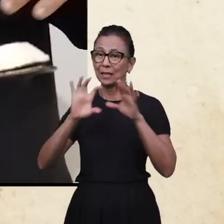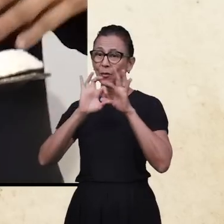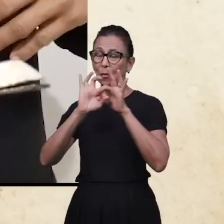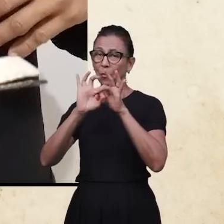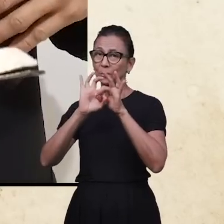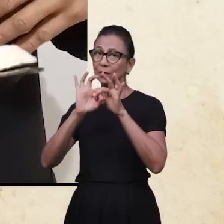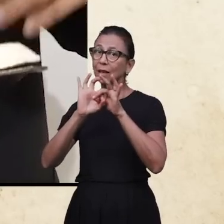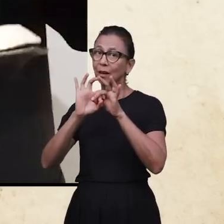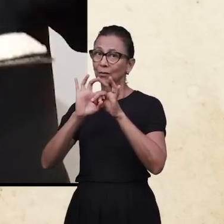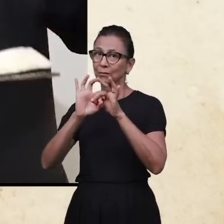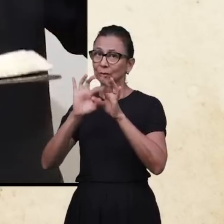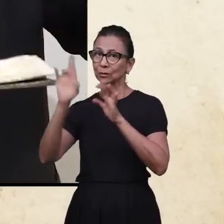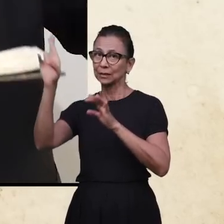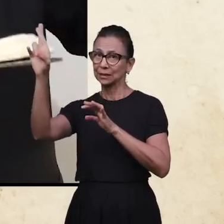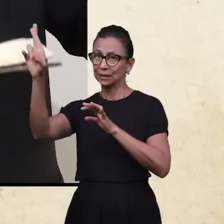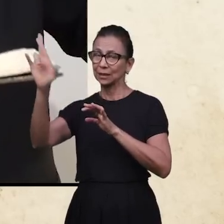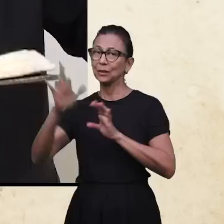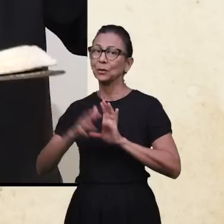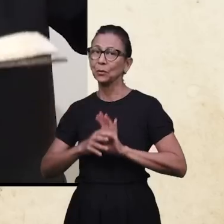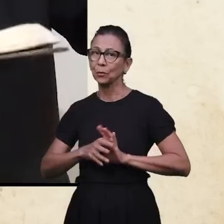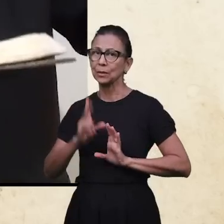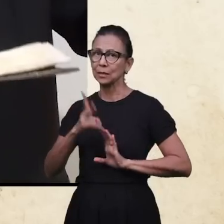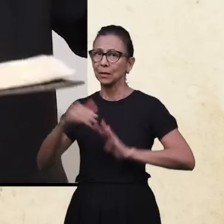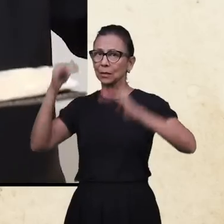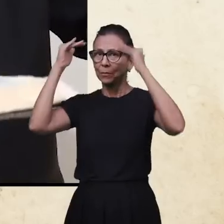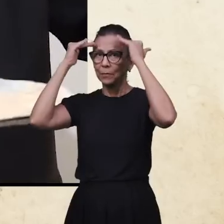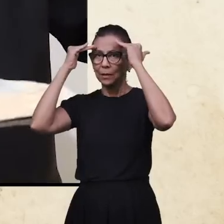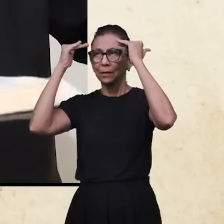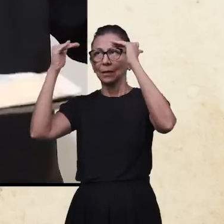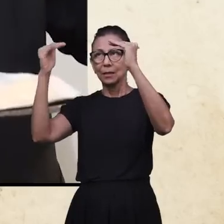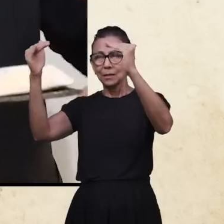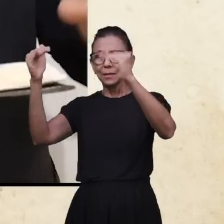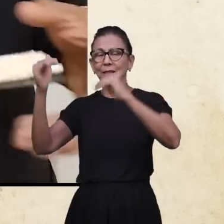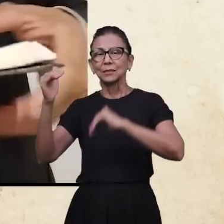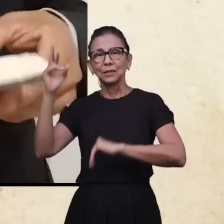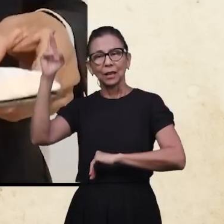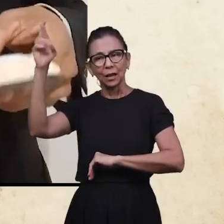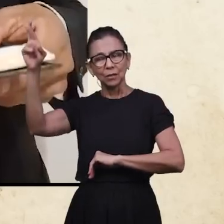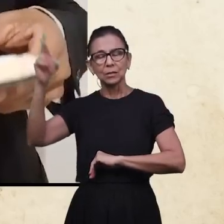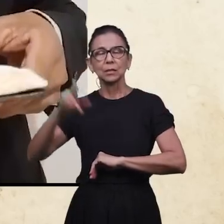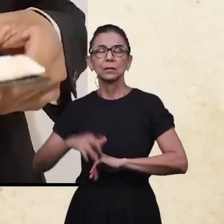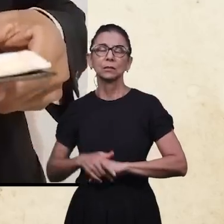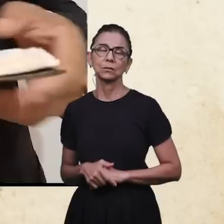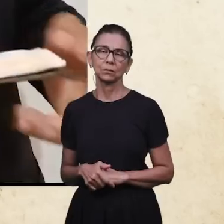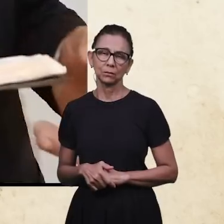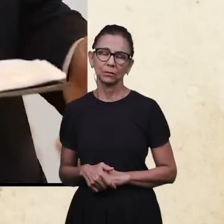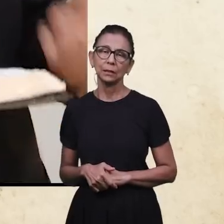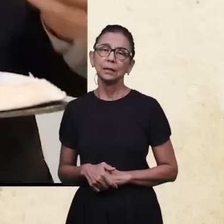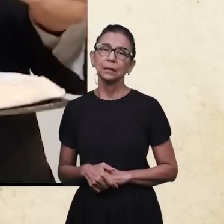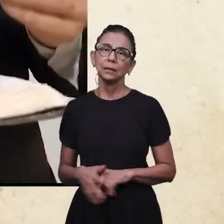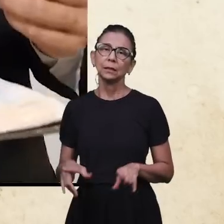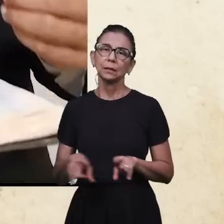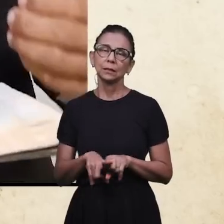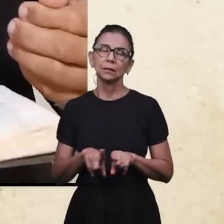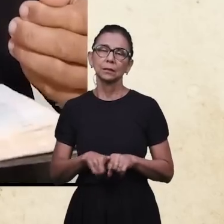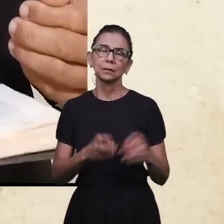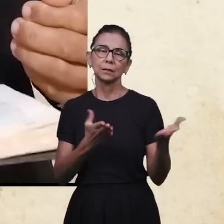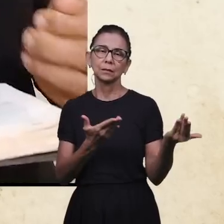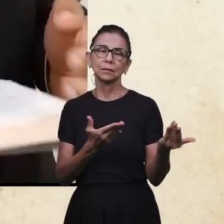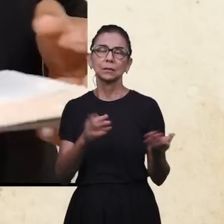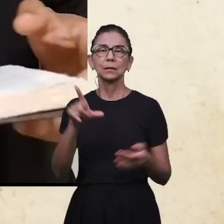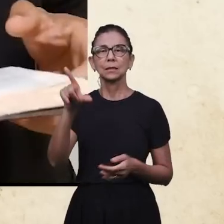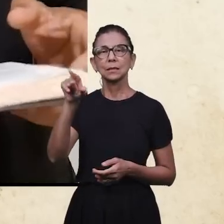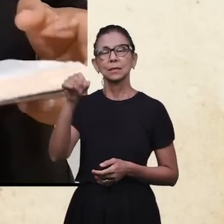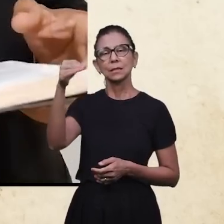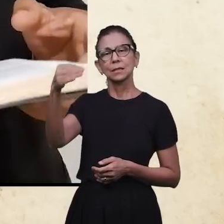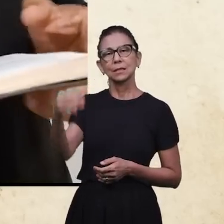que me fortalece, fazendo assim a sua vontade. E que essa também seja a vontade dos jovens,